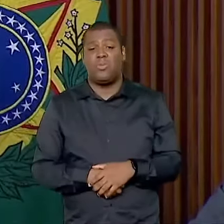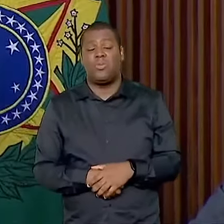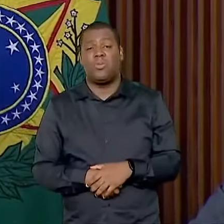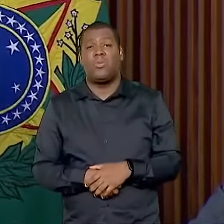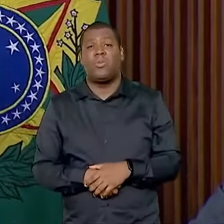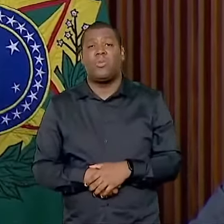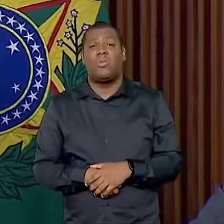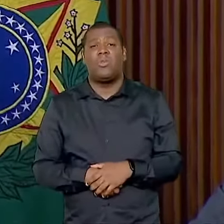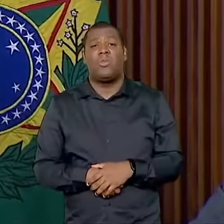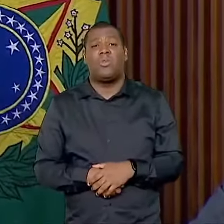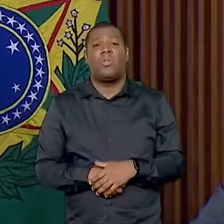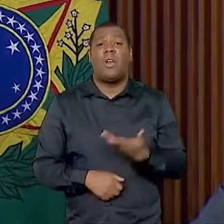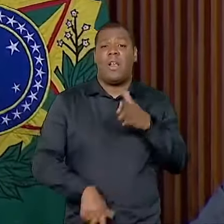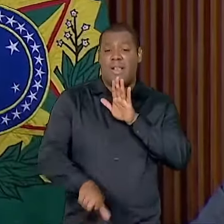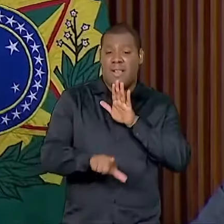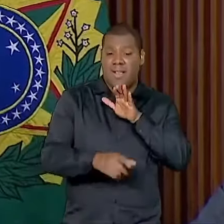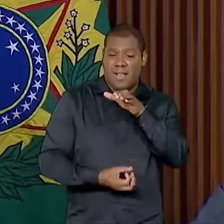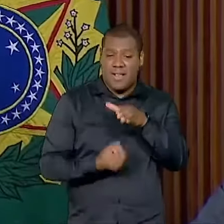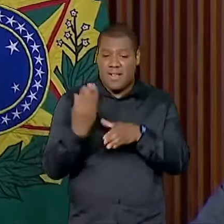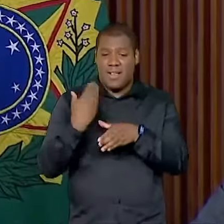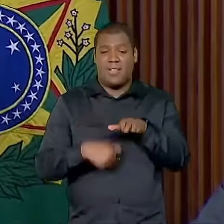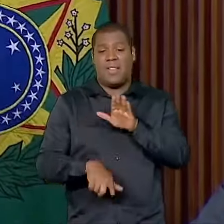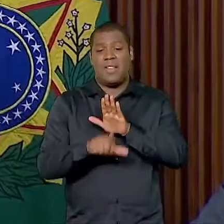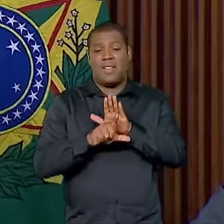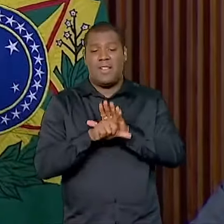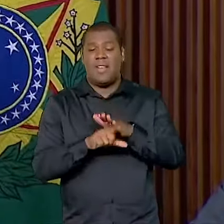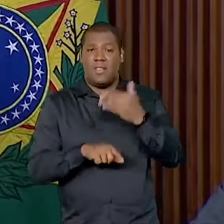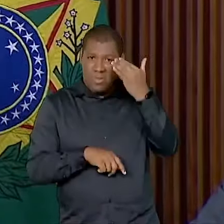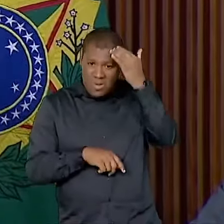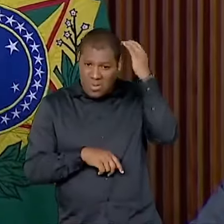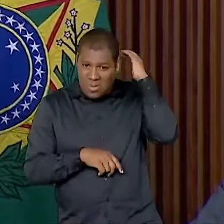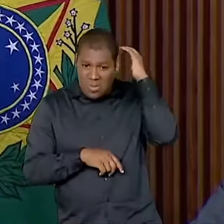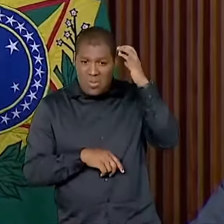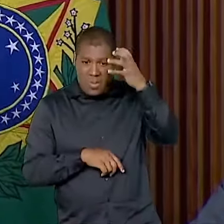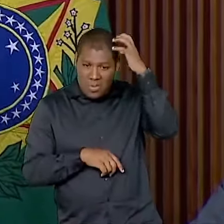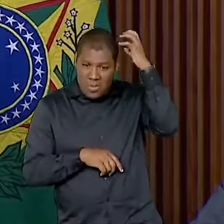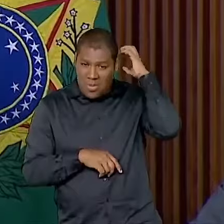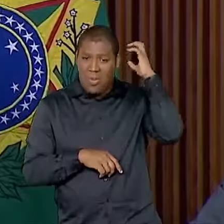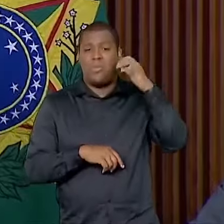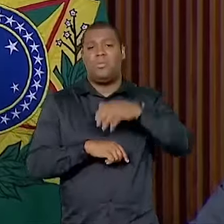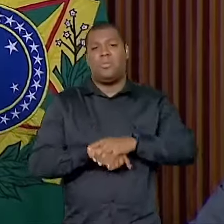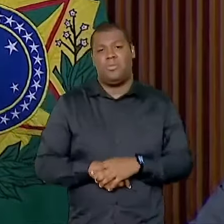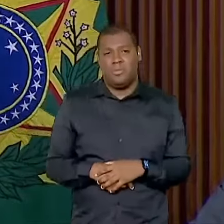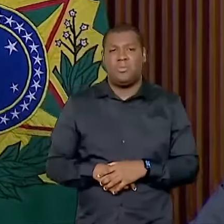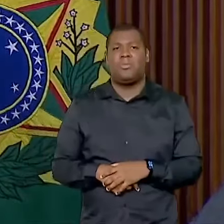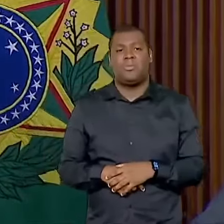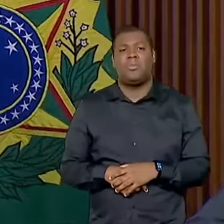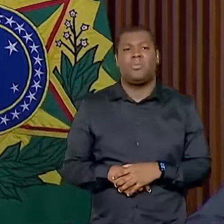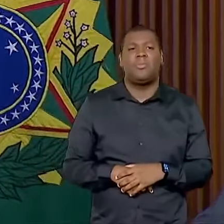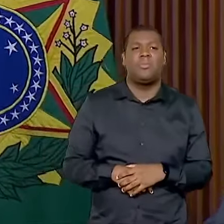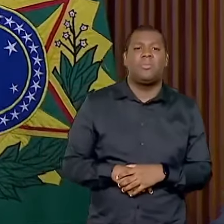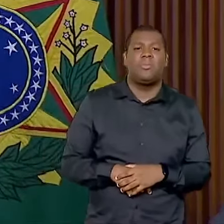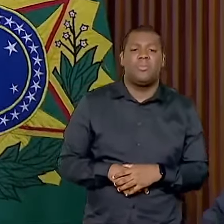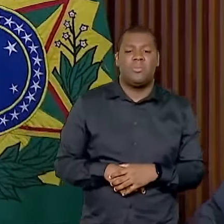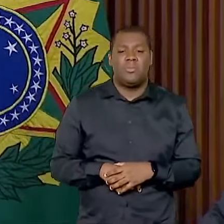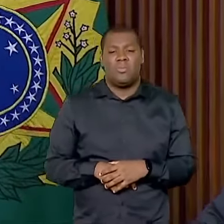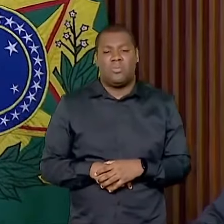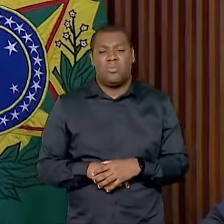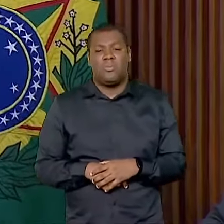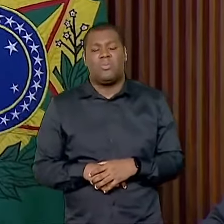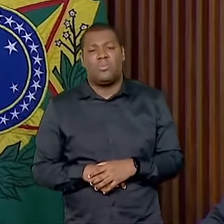lei Paulo Gustavo, que deram ao Ministério possibilidade de trabalhar, além dela ter trabalhado com o